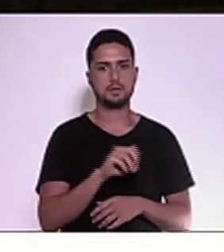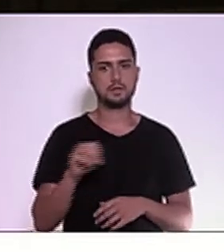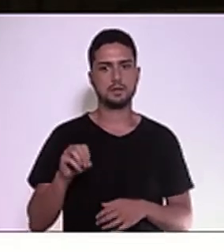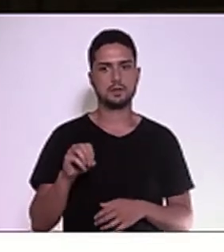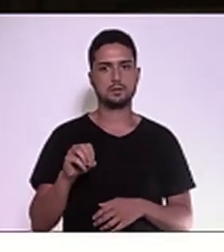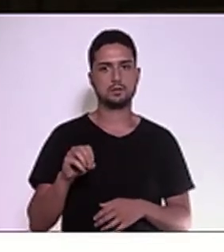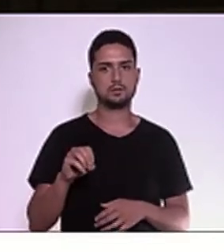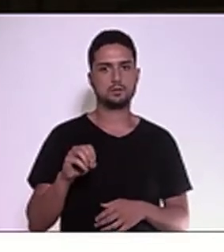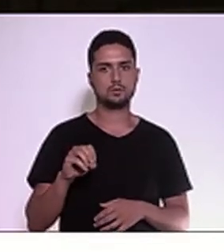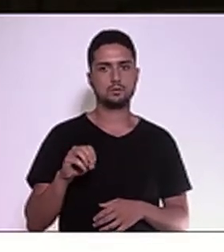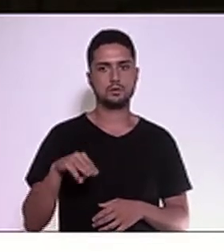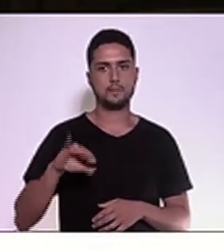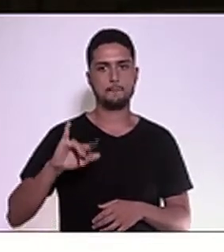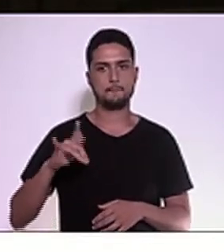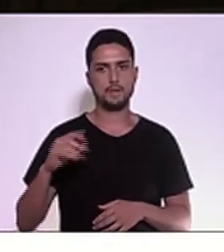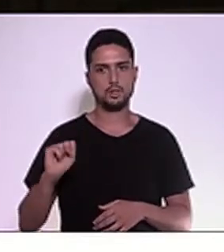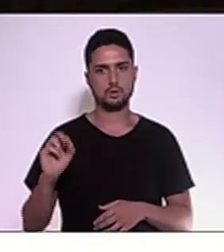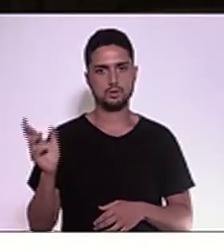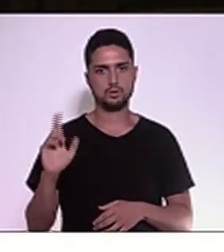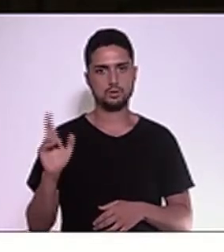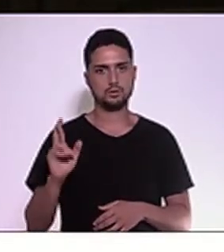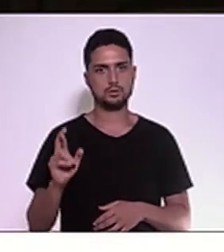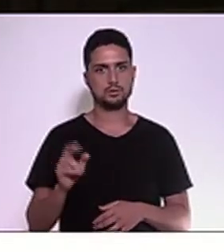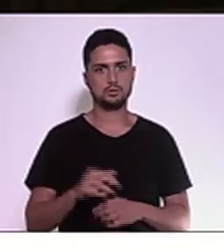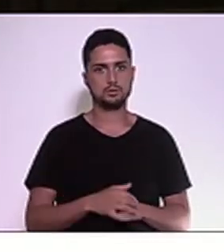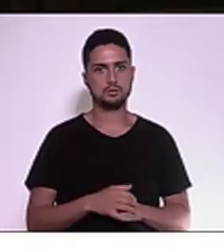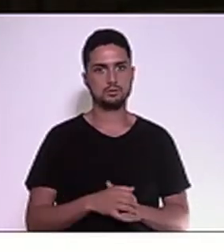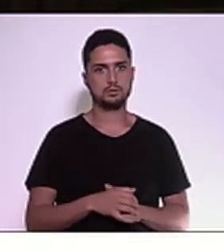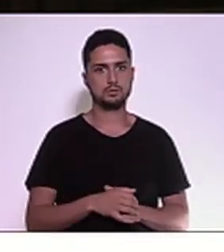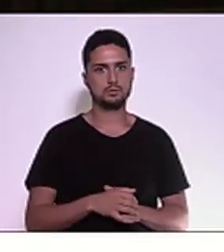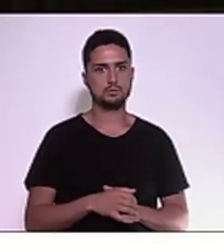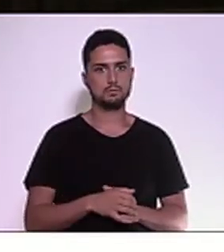R$500 milhões, a programação do FISED para 2020 é de